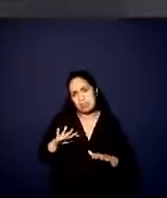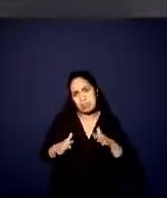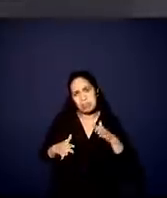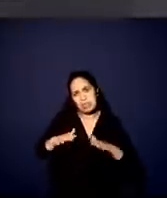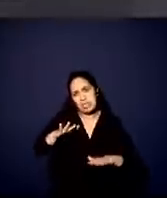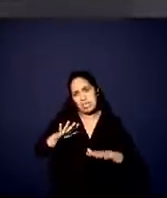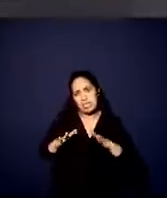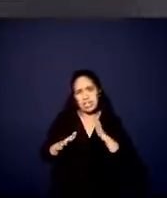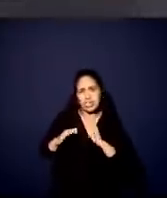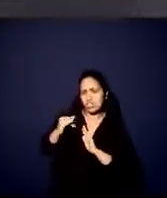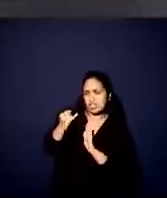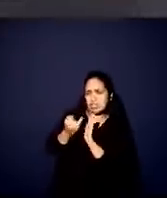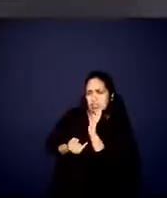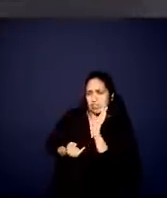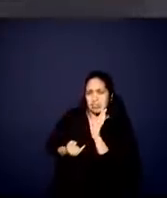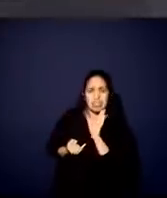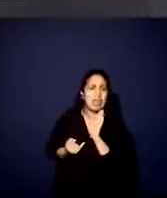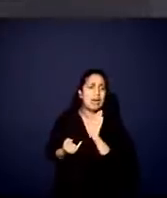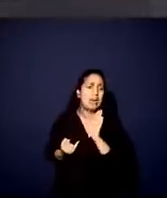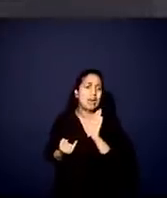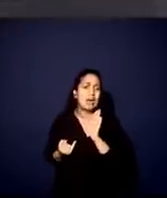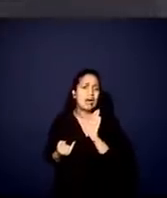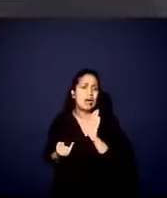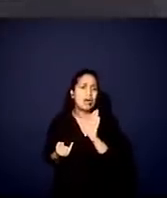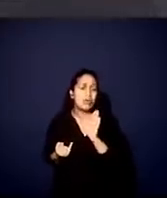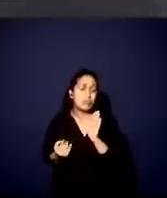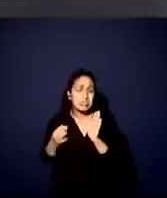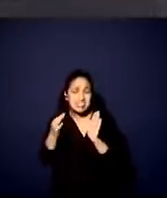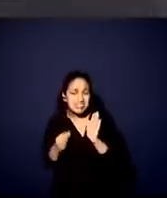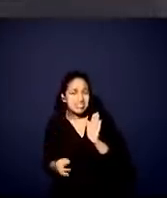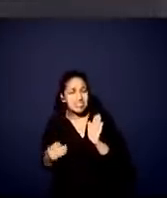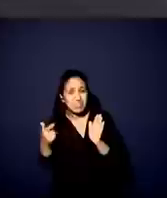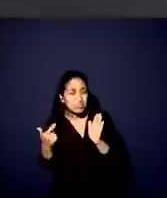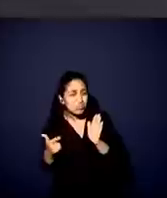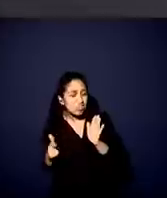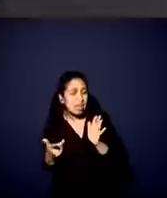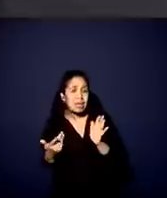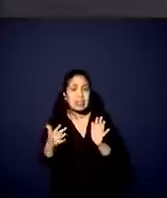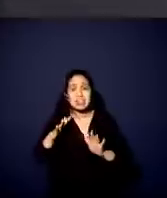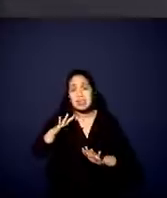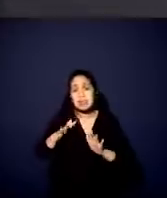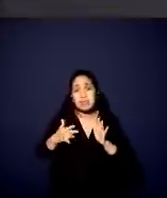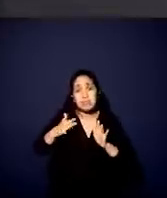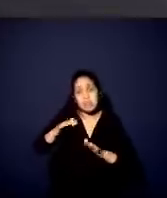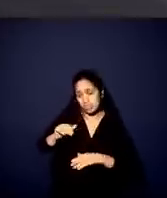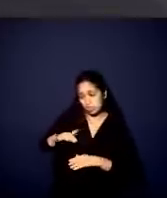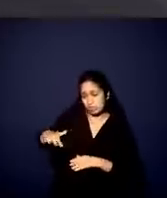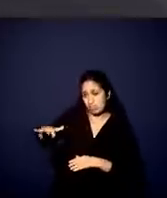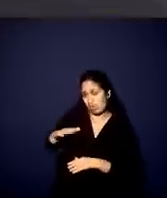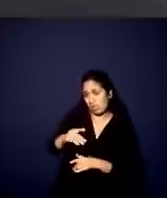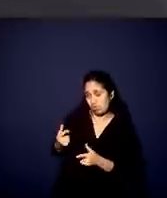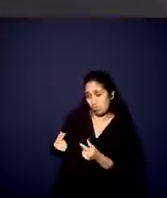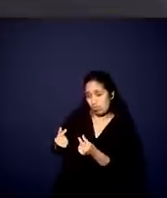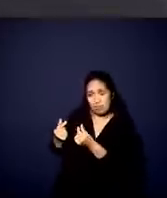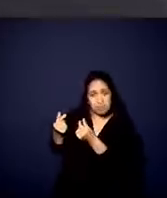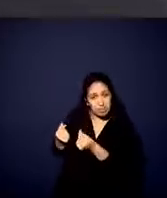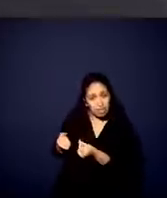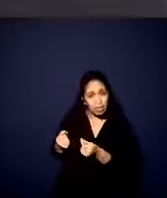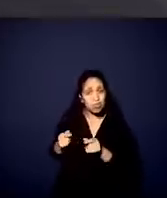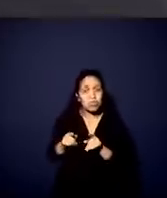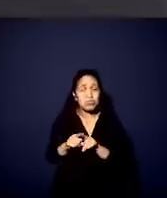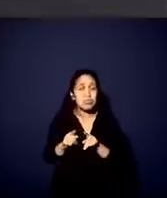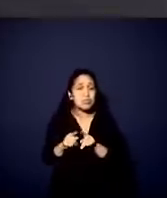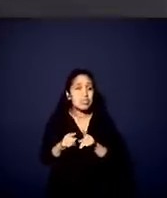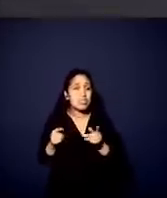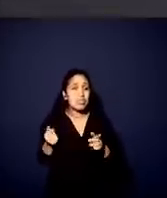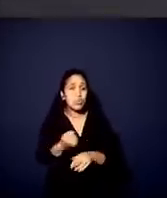incertezas fiscais Depende de do funcionamento do Mercado de Capitais e vai depender de quanto